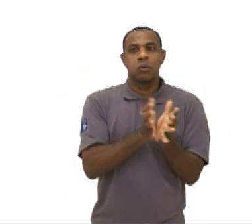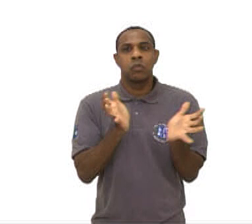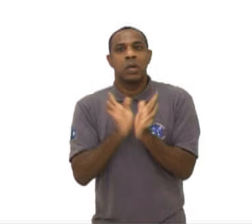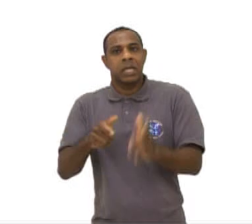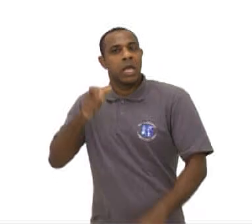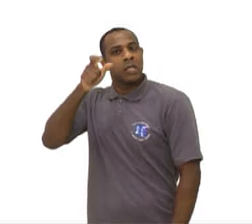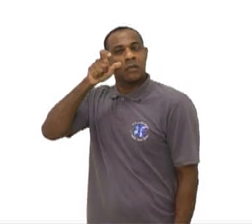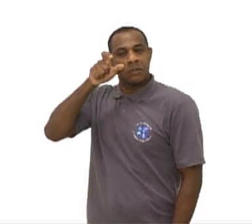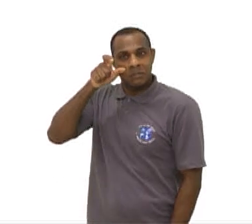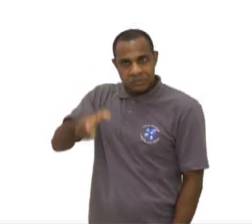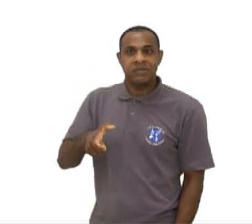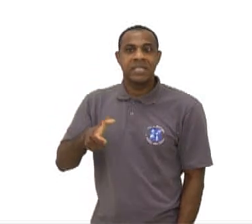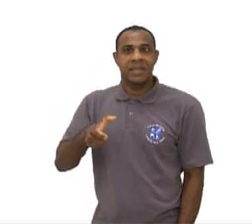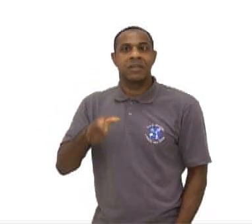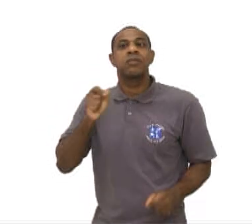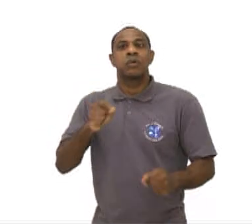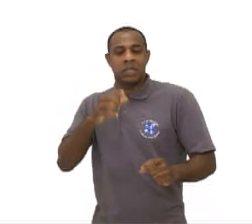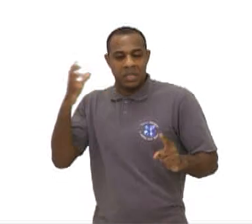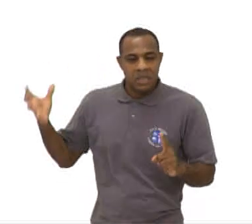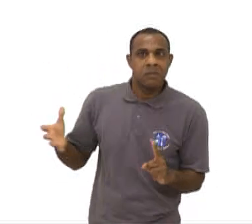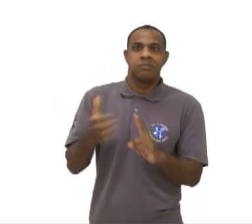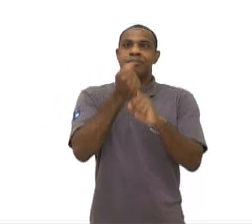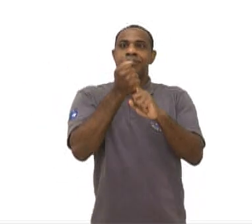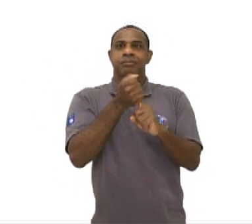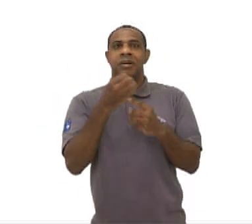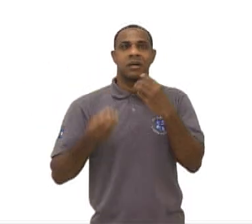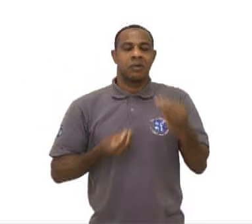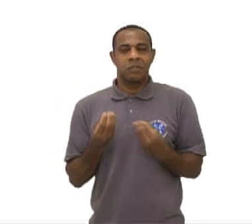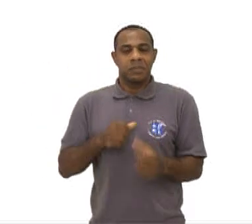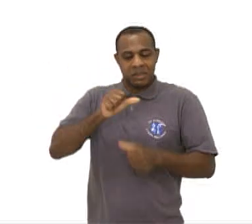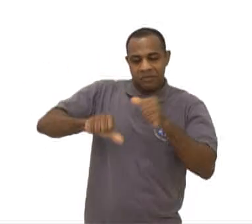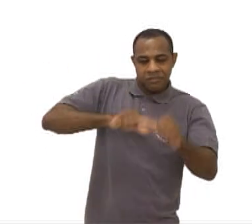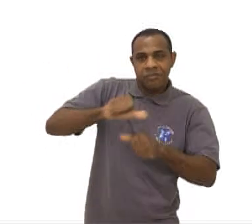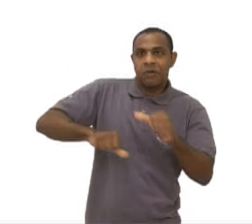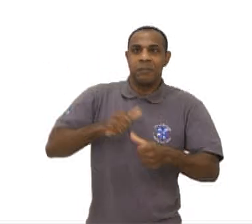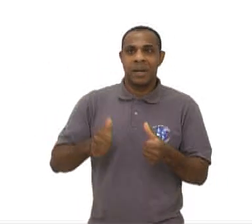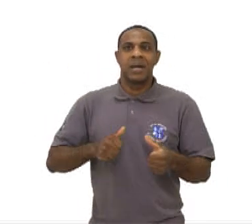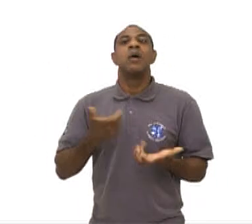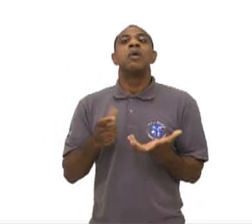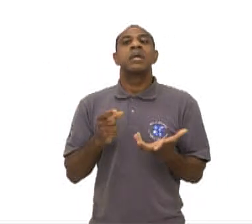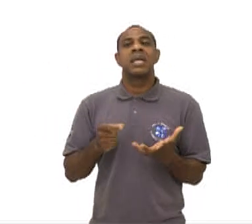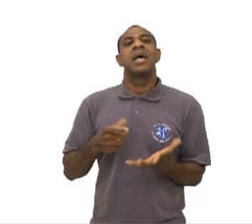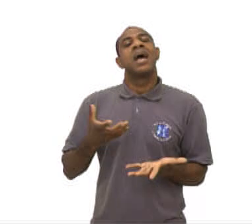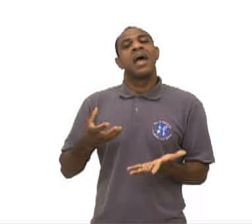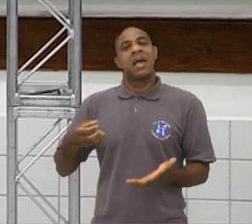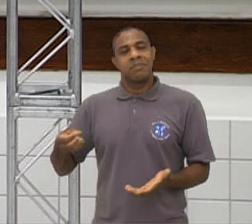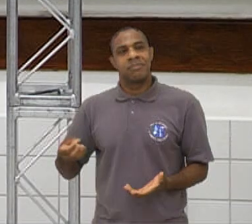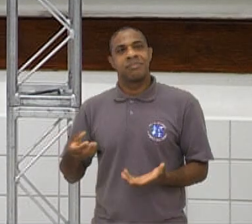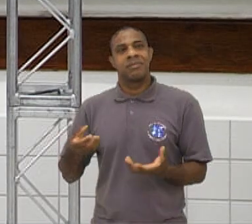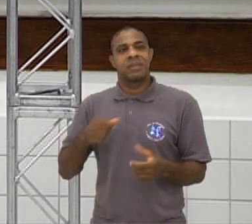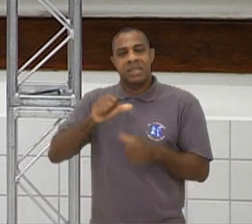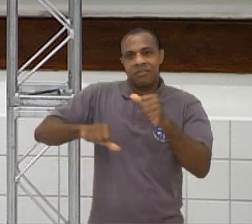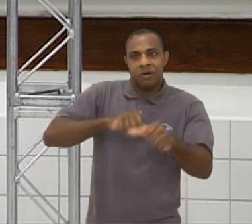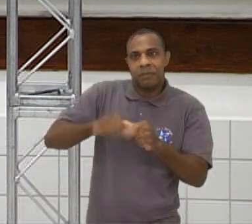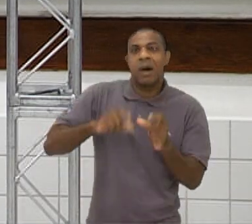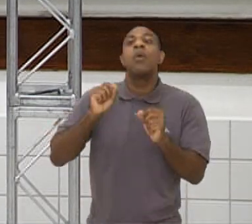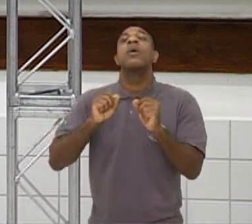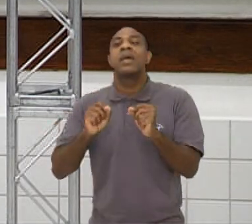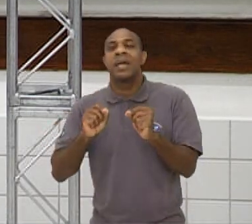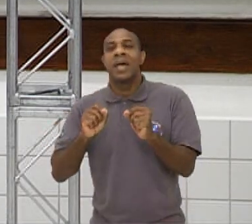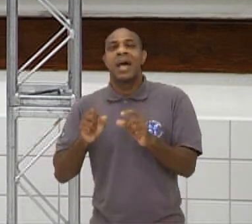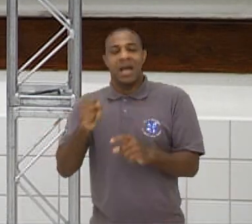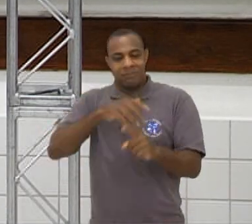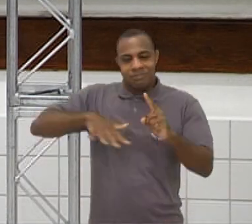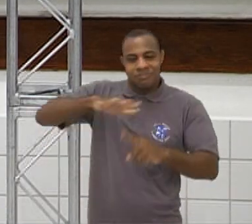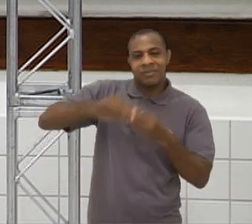interesses antagônicos constituiria a base das transformações sociais. Tá? Aqui, mais um conceito importante